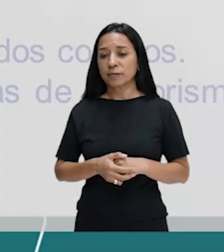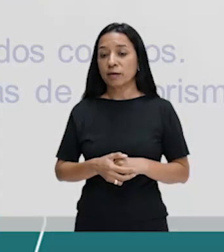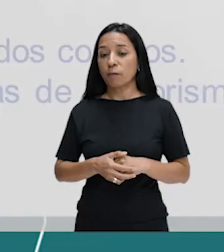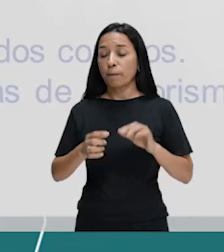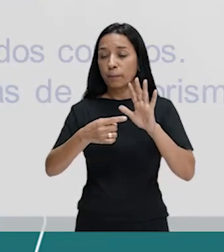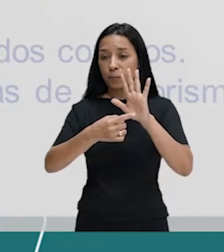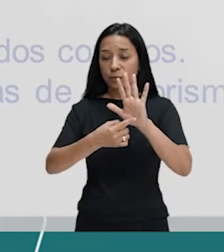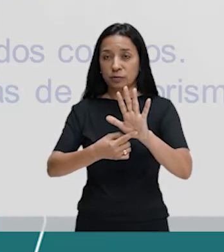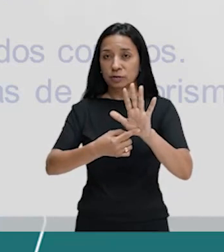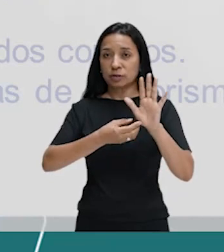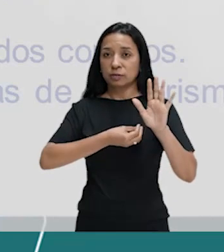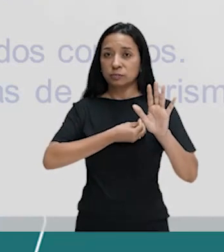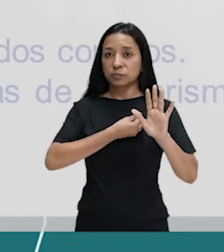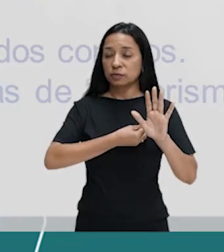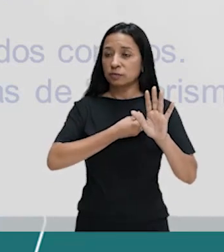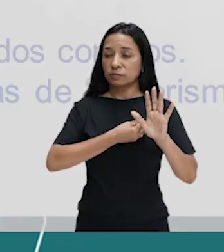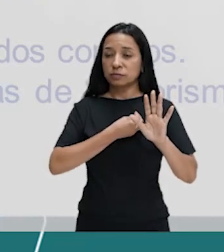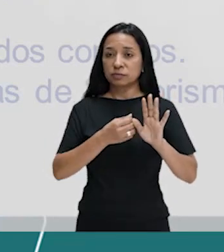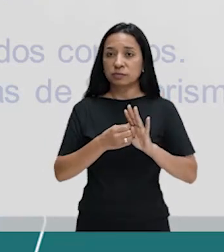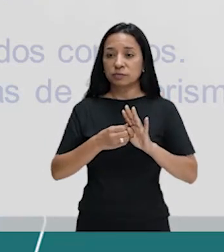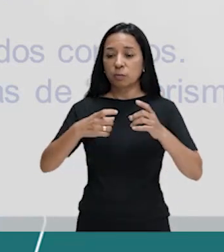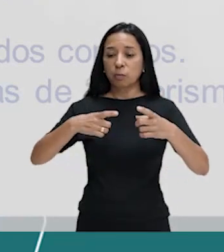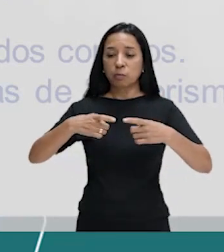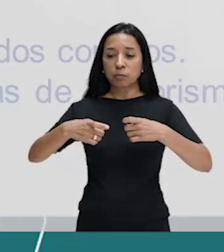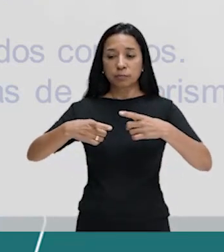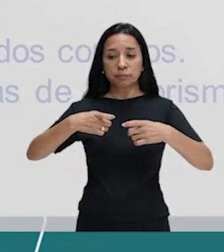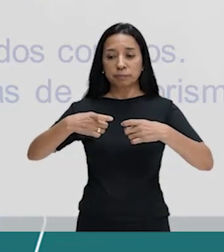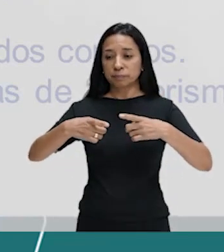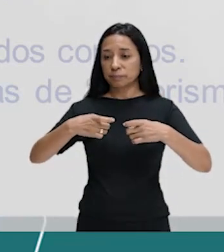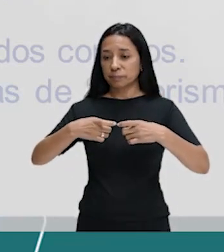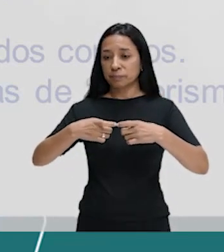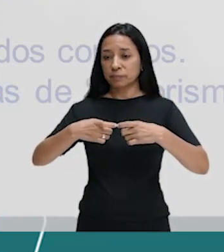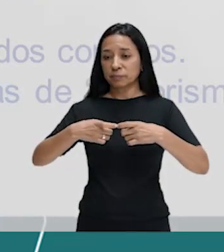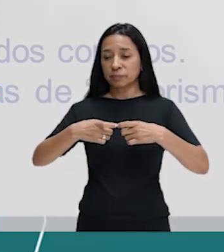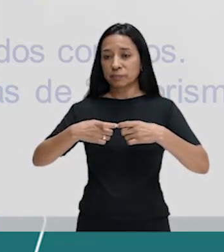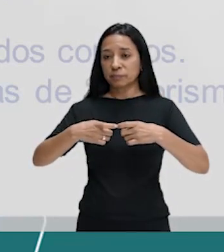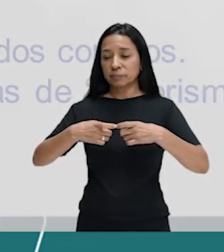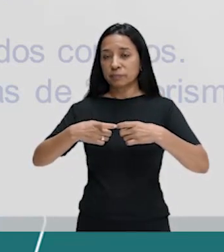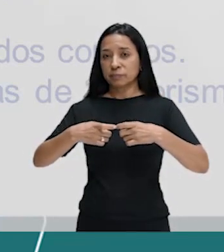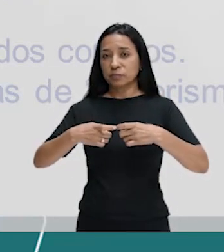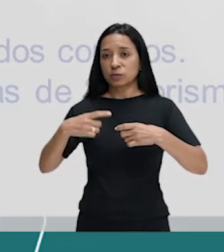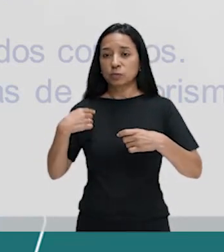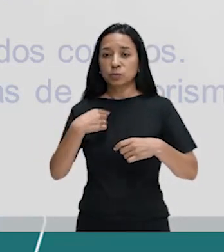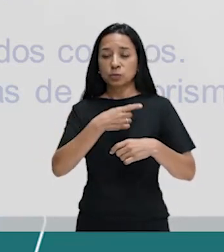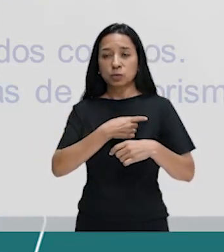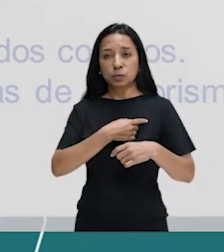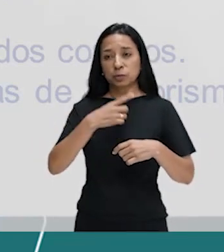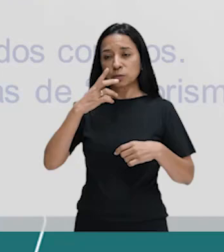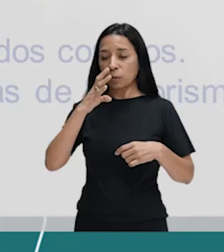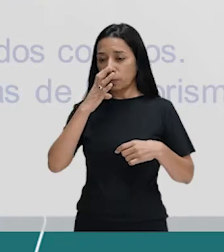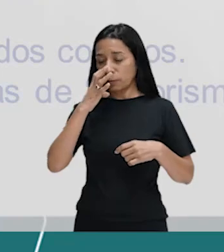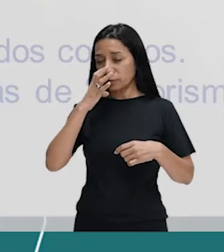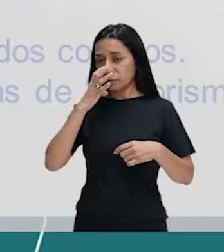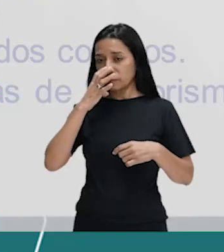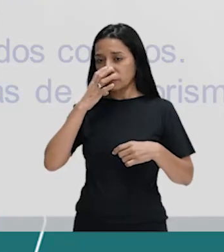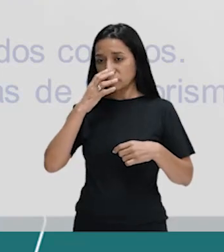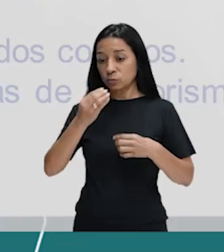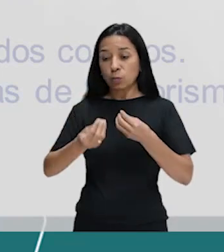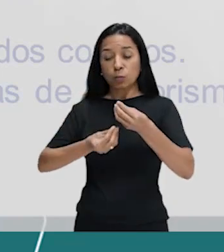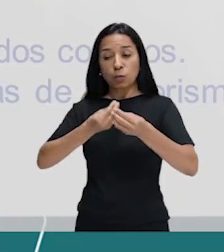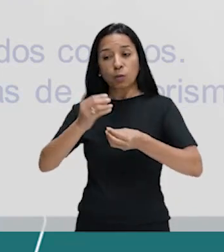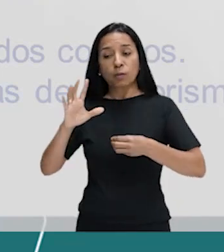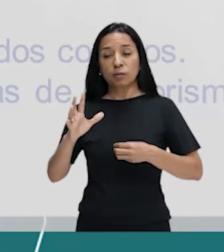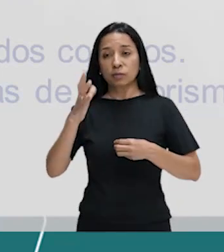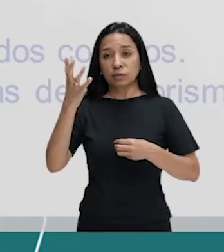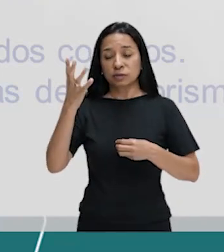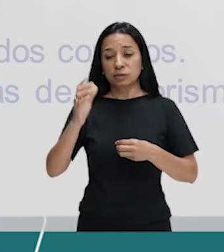transmitir ao vivo, melhor falando, uma guerra. E a gente observa lá a operação no basicamente deserto, onde o